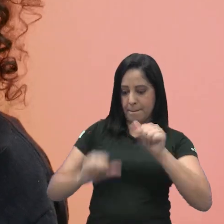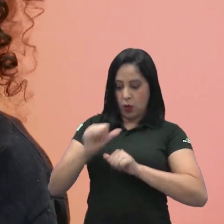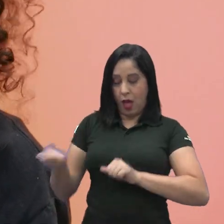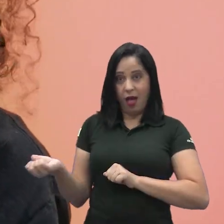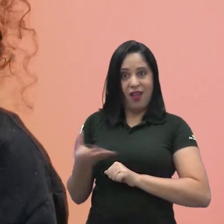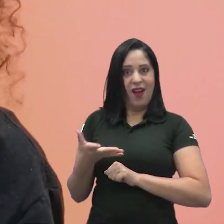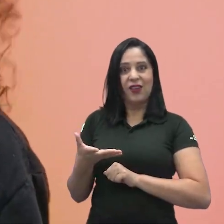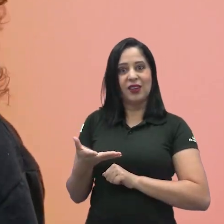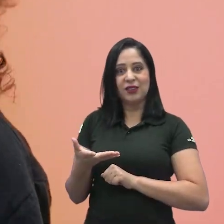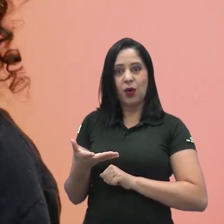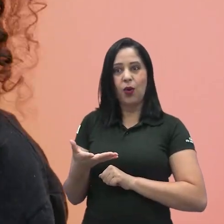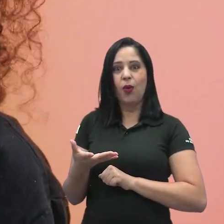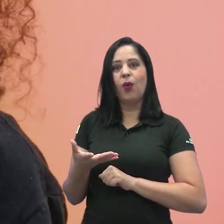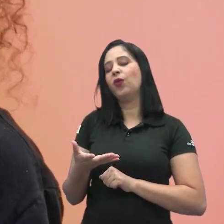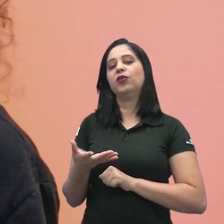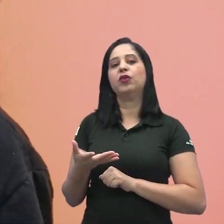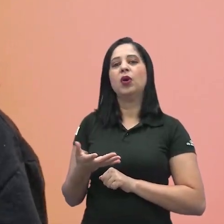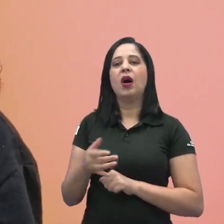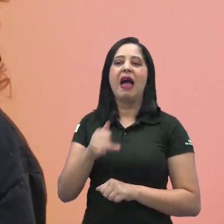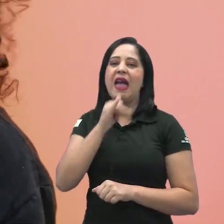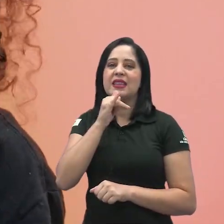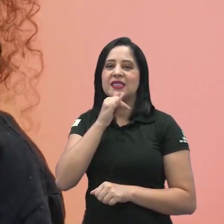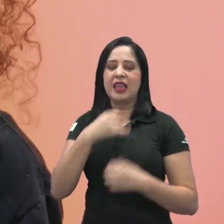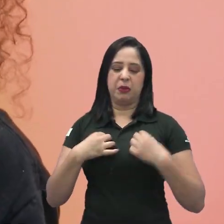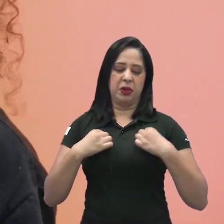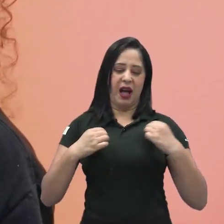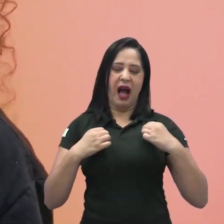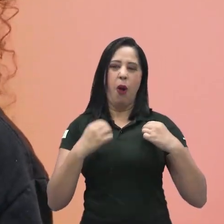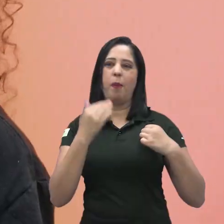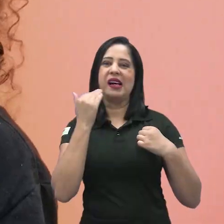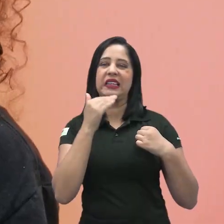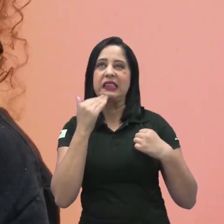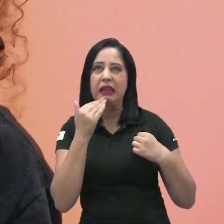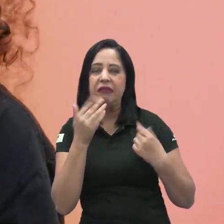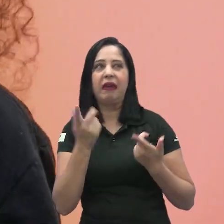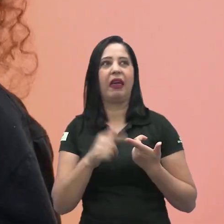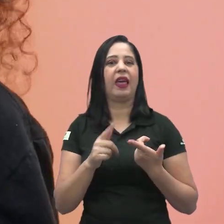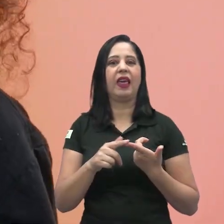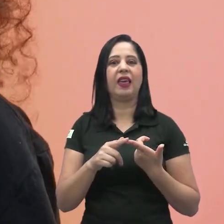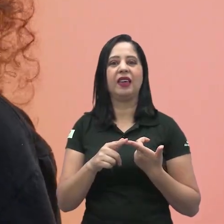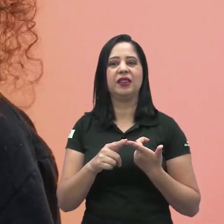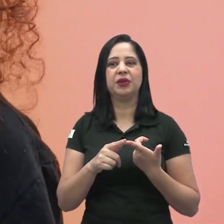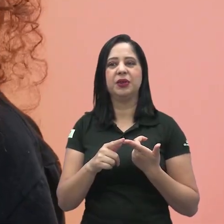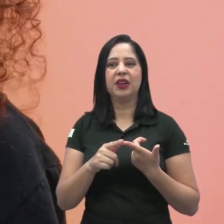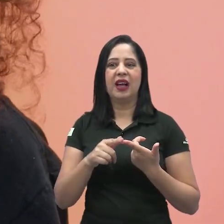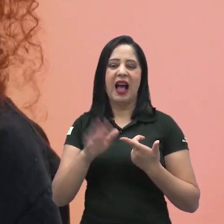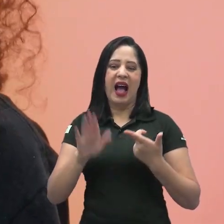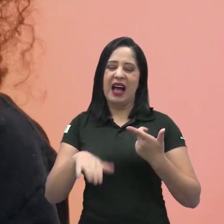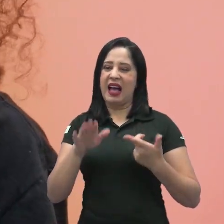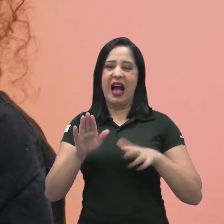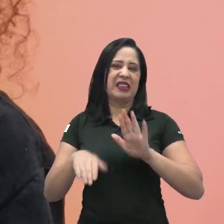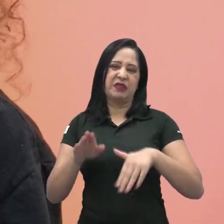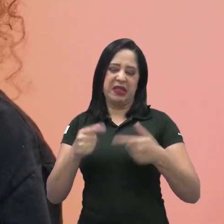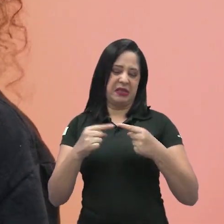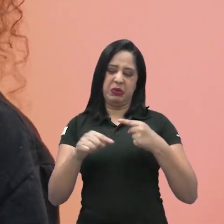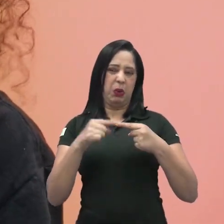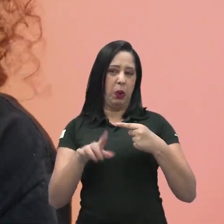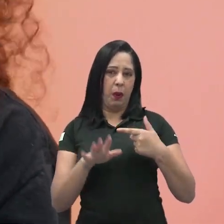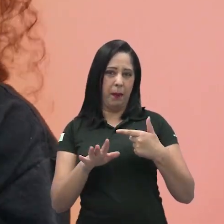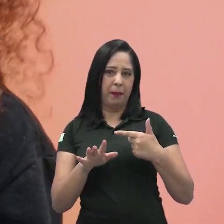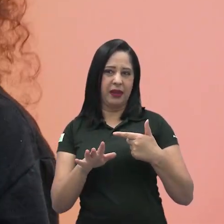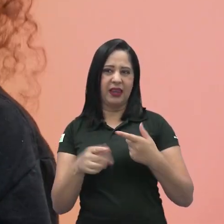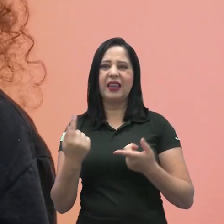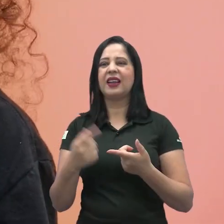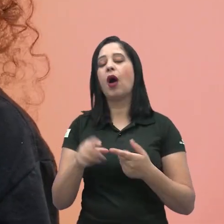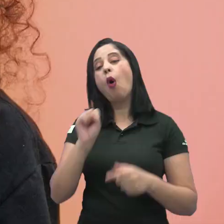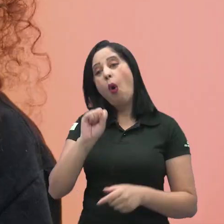tem em casa e que a gente não usa mais, que tá com algum defeito, que às vezes não faz mais o nosso estilo ou mesmo porque essas roupas já estão